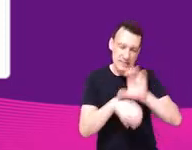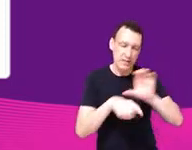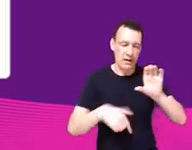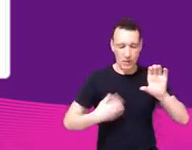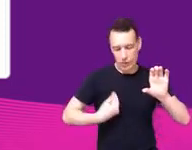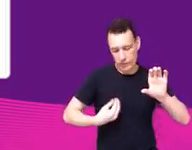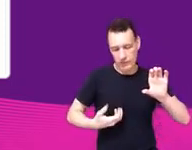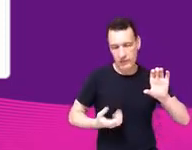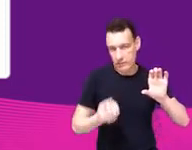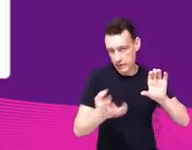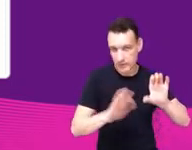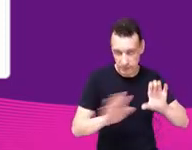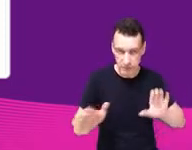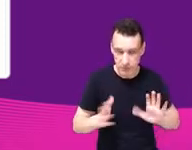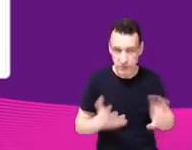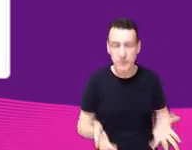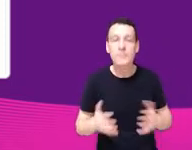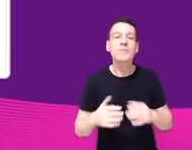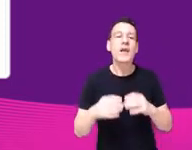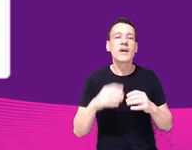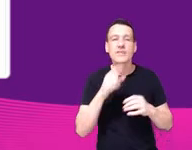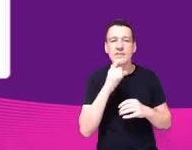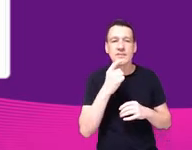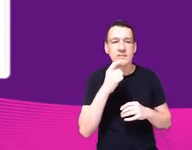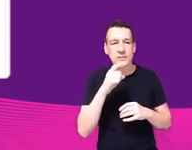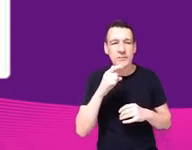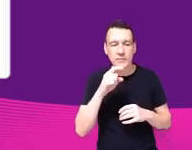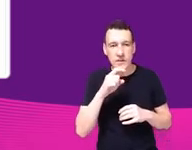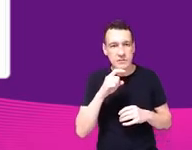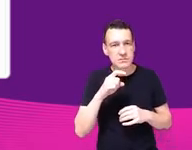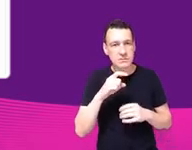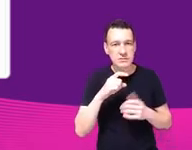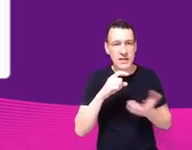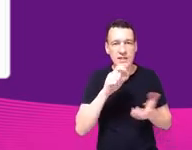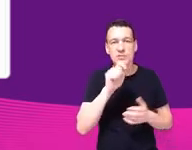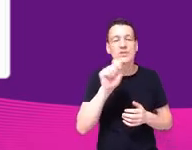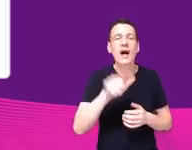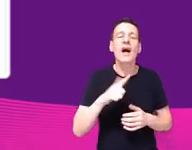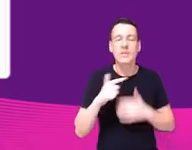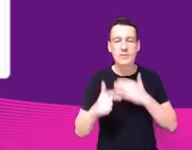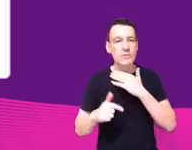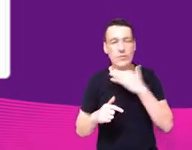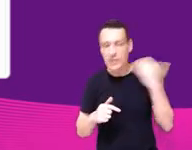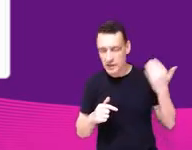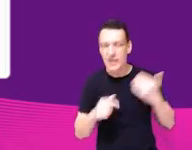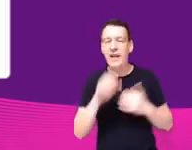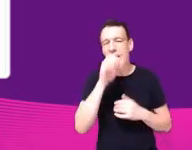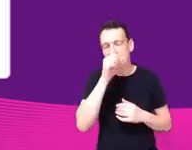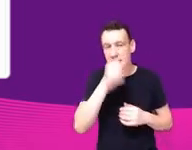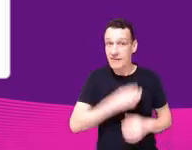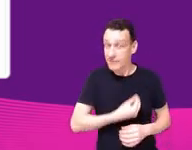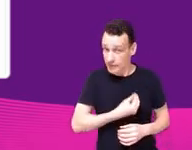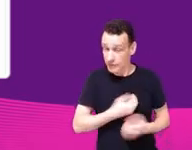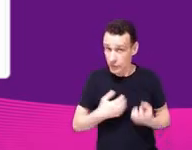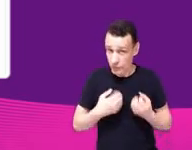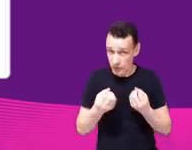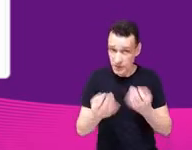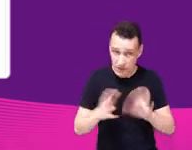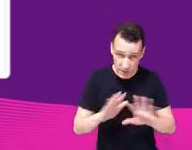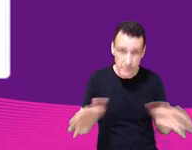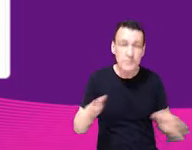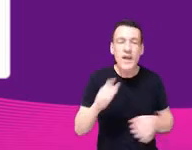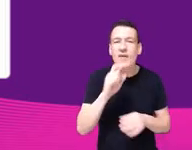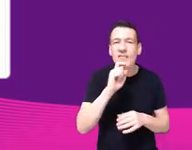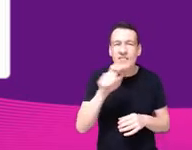vermelho, transplantes com doador falecido, laranja, transplantes com doador vivo, e verde é